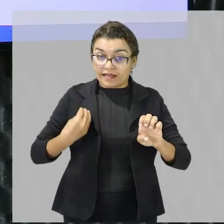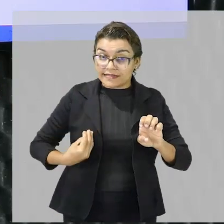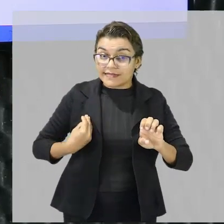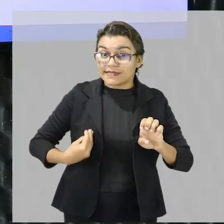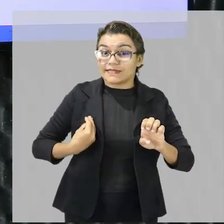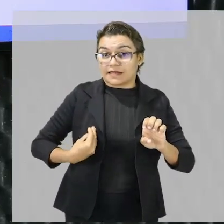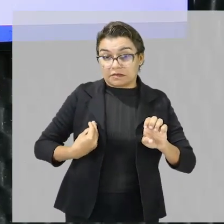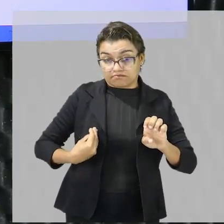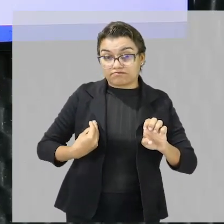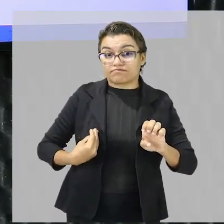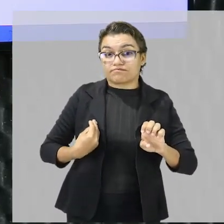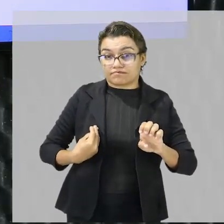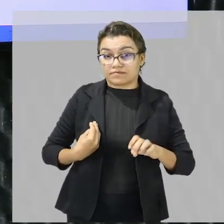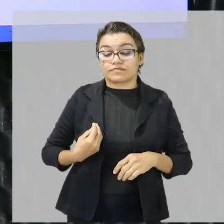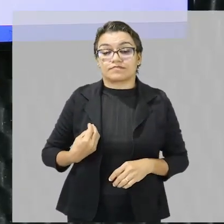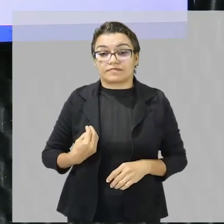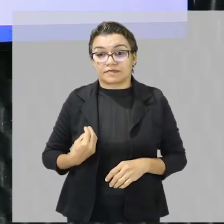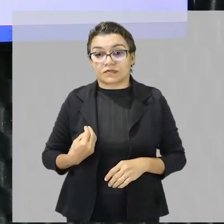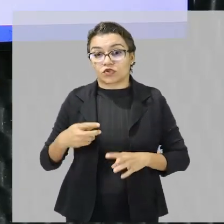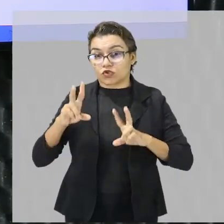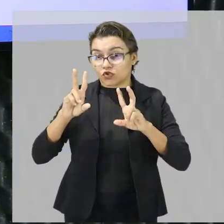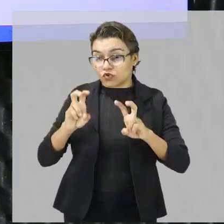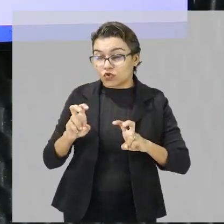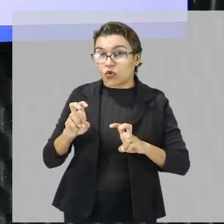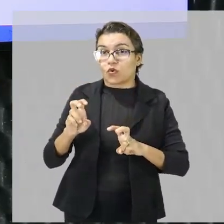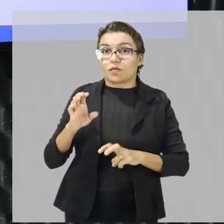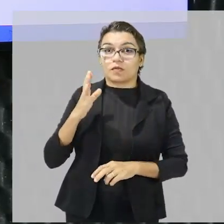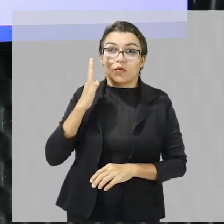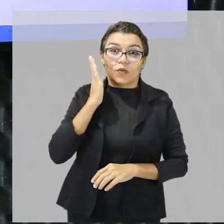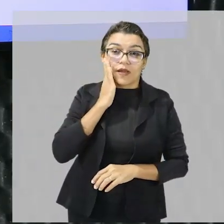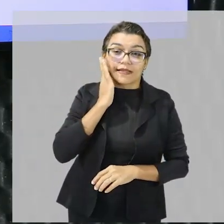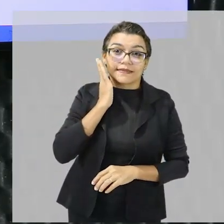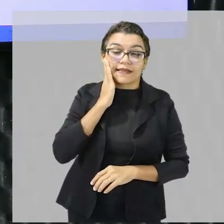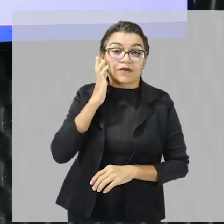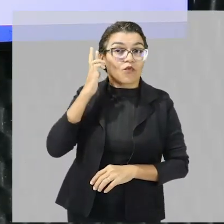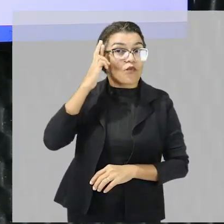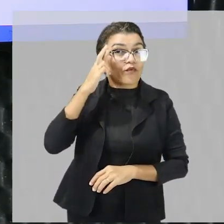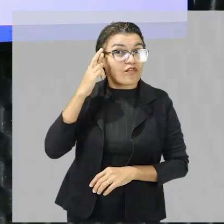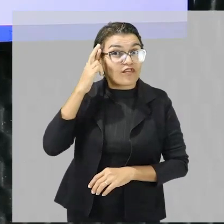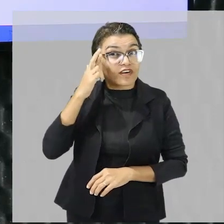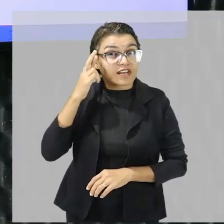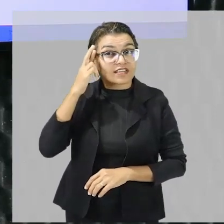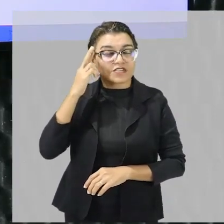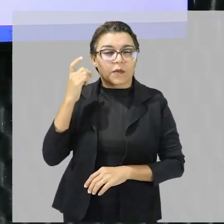Existencialista, na questão do reconhecimento, do pensar, do refletir,